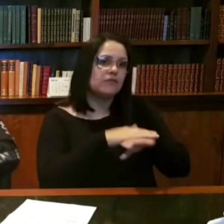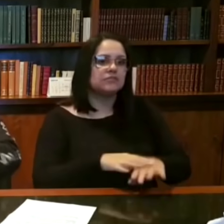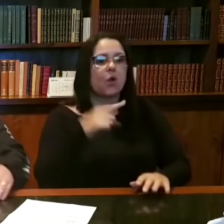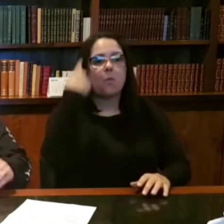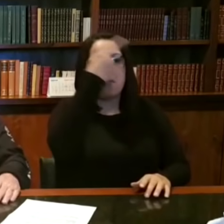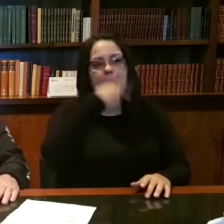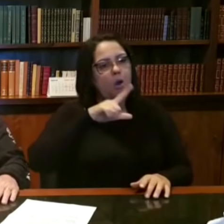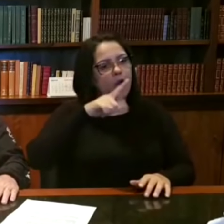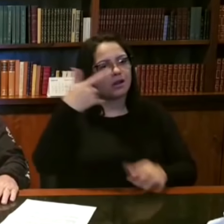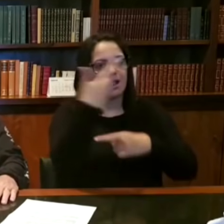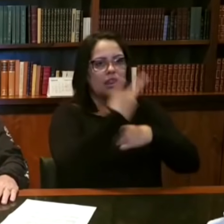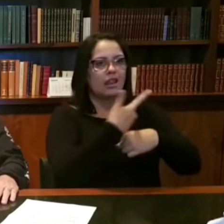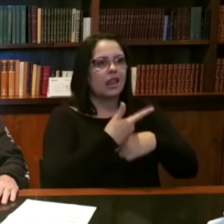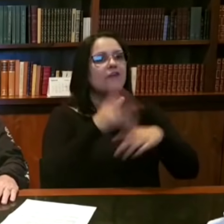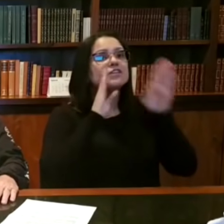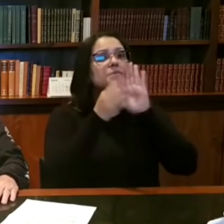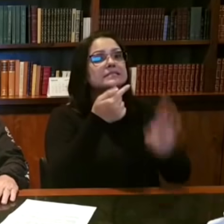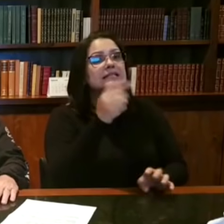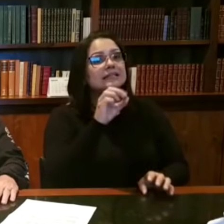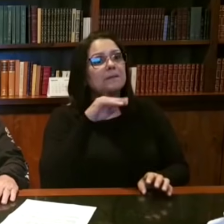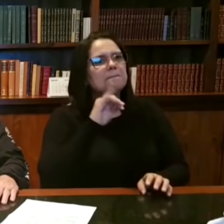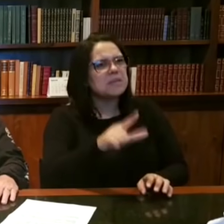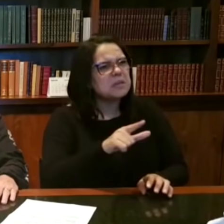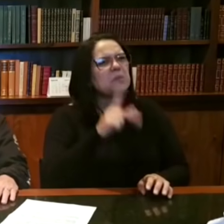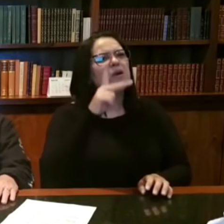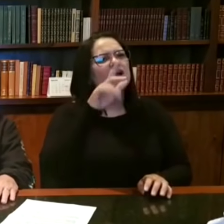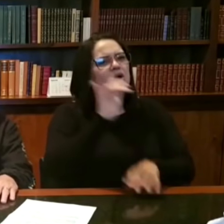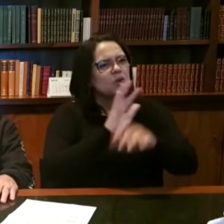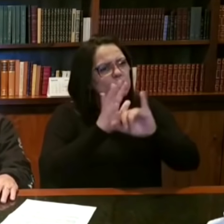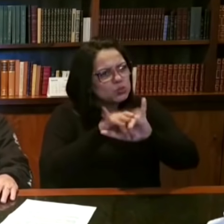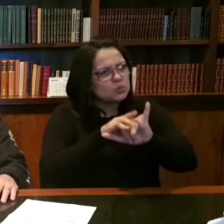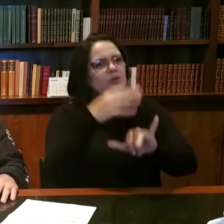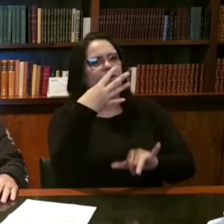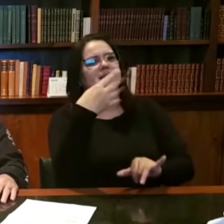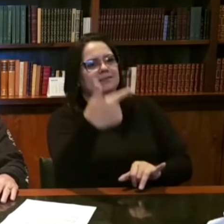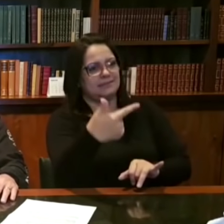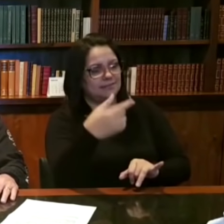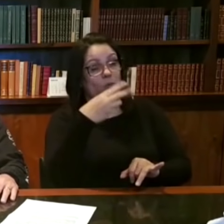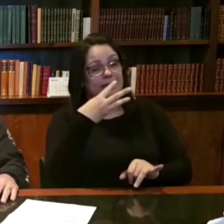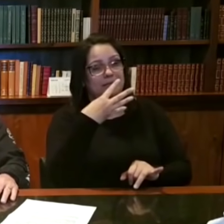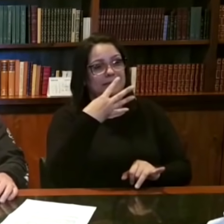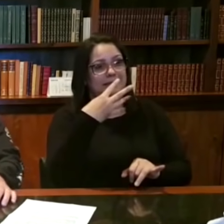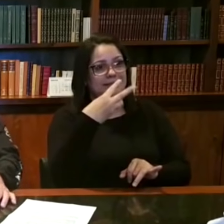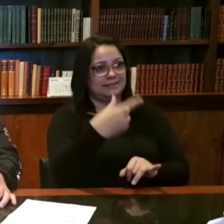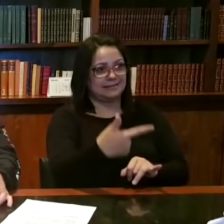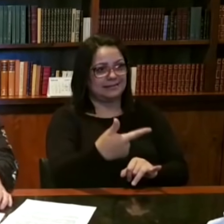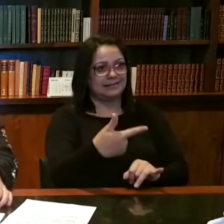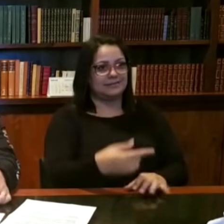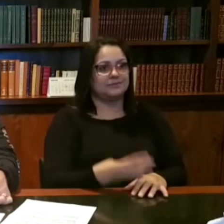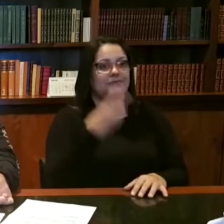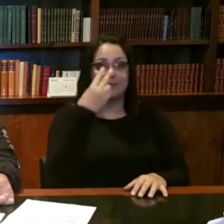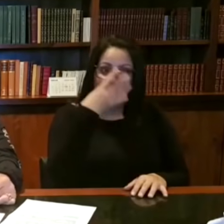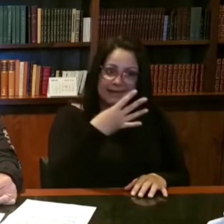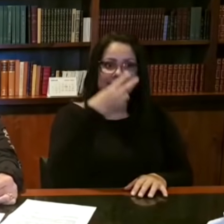live, Facebook 70 mil, YouTube 43 mil, Pingo nos Rios, 95 mil, tá ganhando a gente, Jovem Pan News, 19 mil.